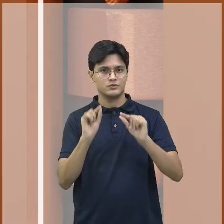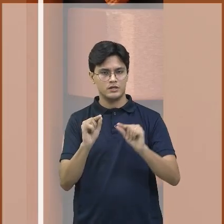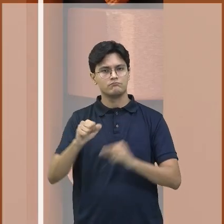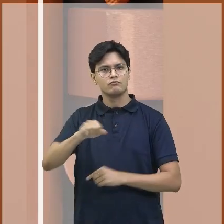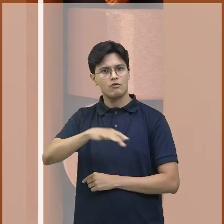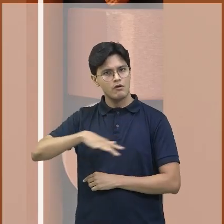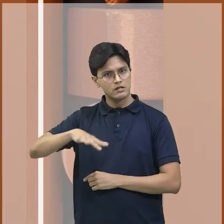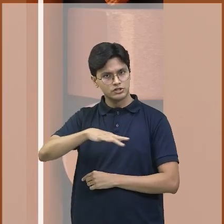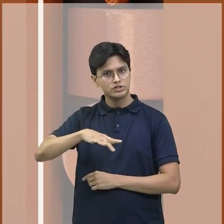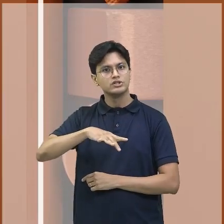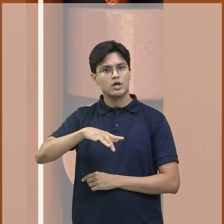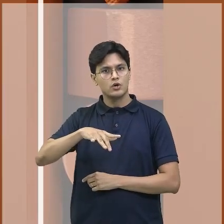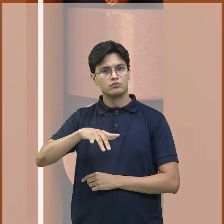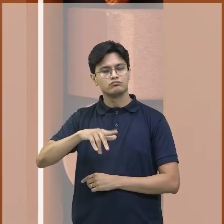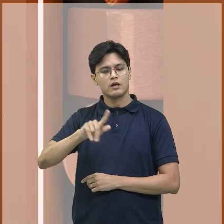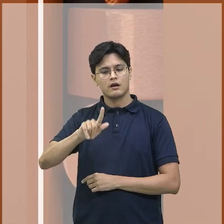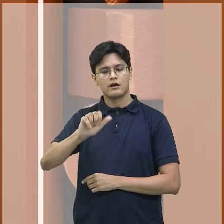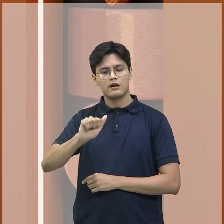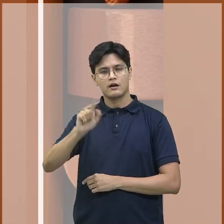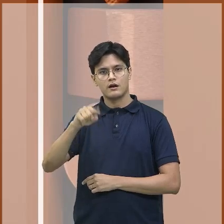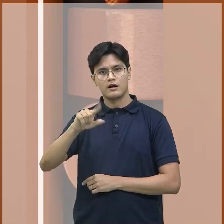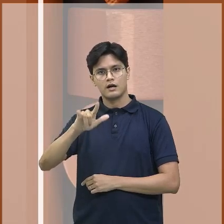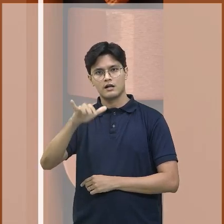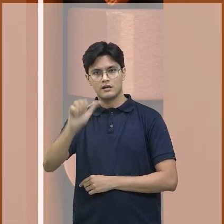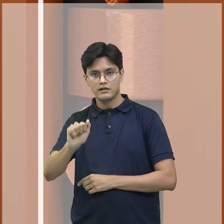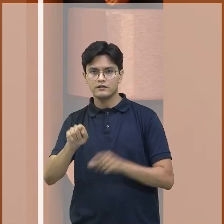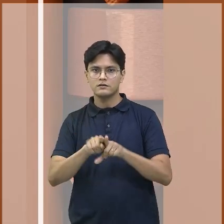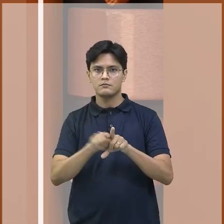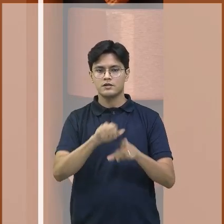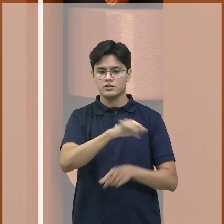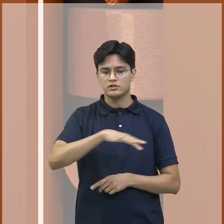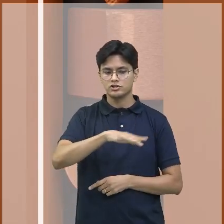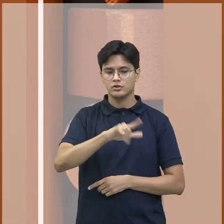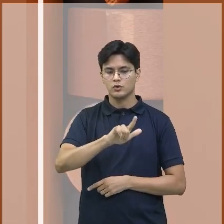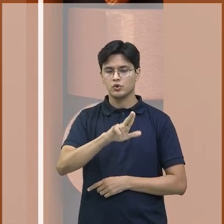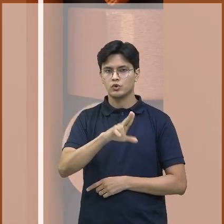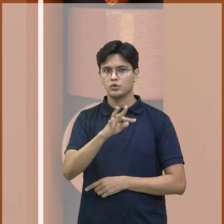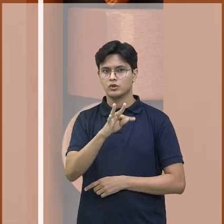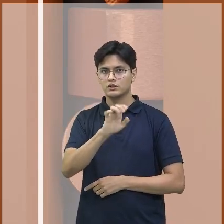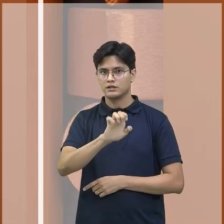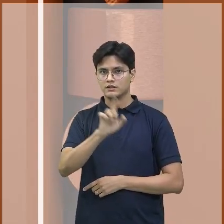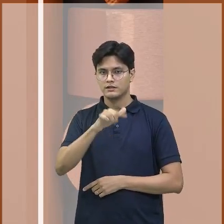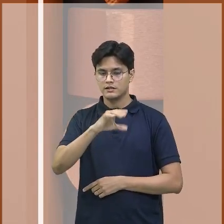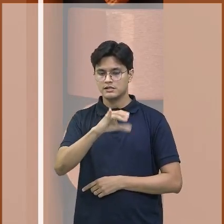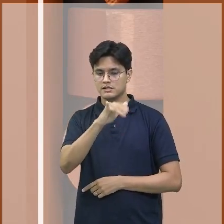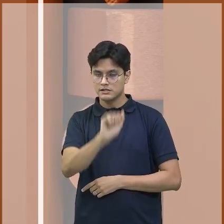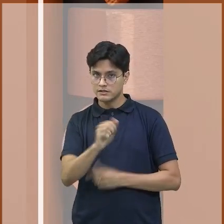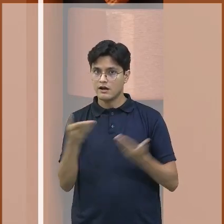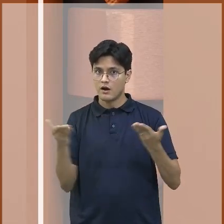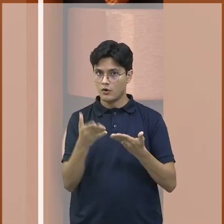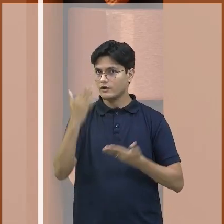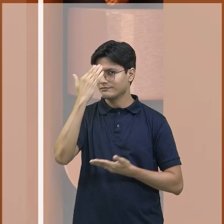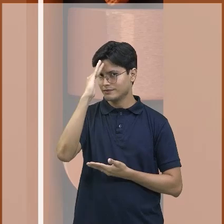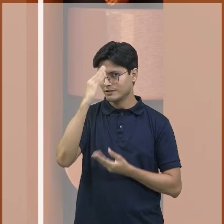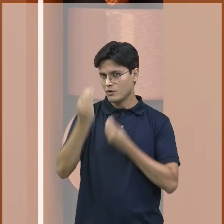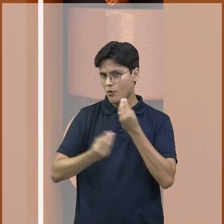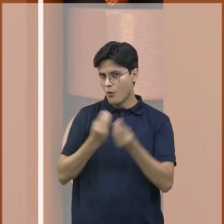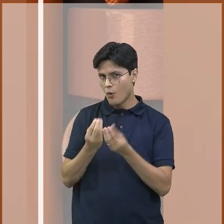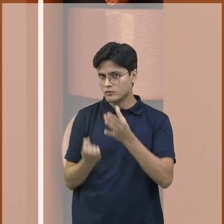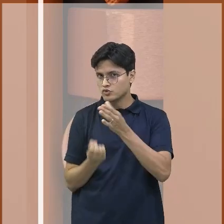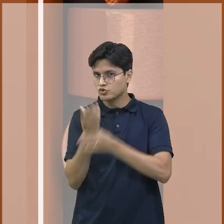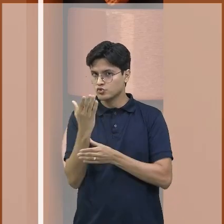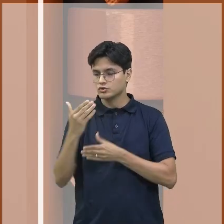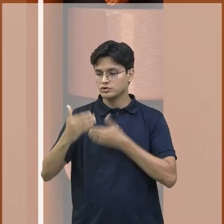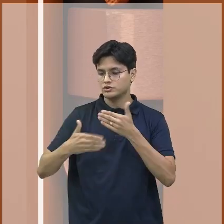ali da Gália, dessa região aí da Lutécia. Por quê? Porque nós vamos ver então essa formação aí primeira, né,